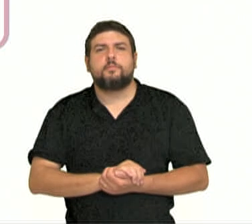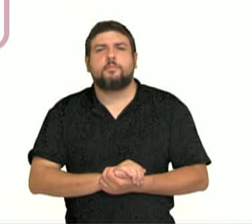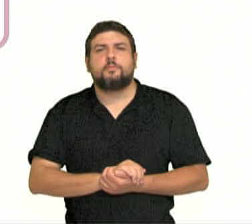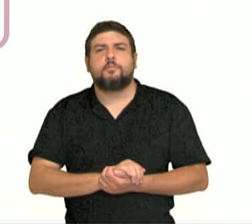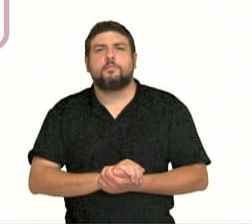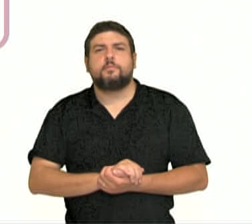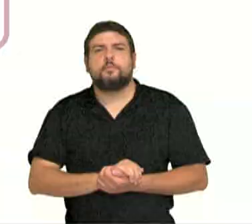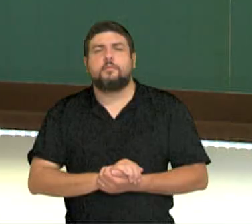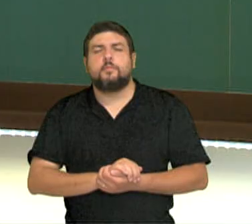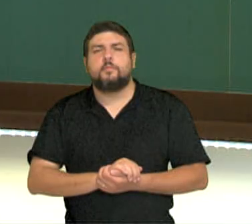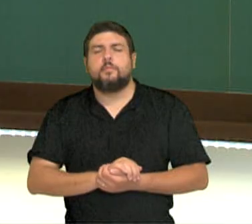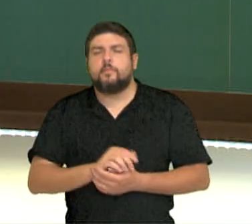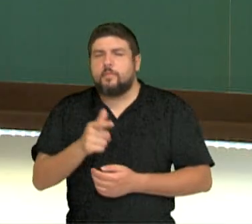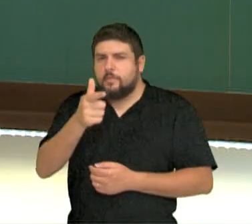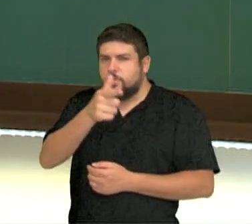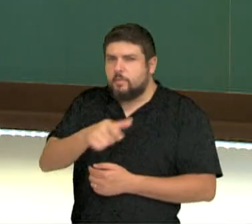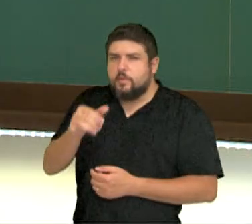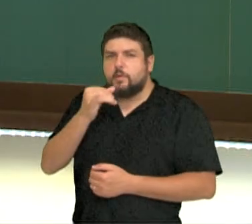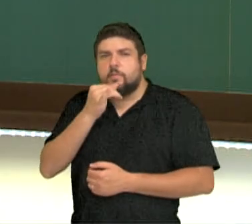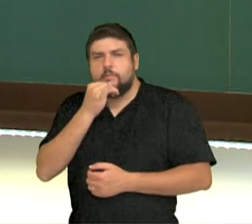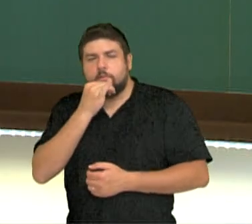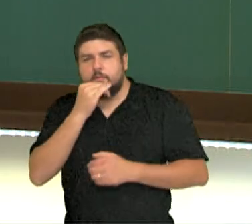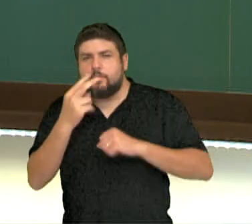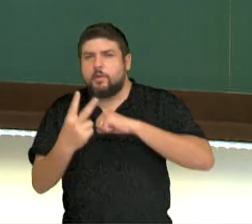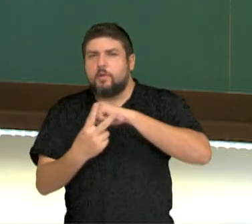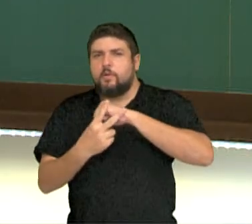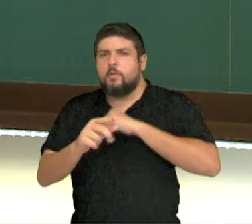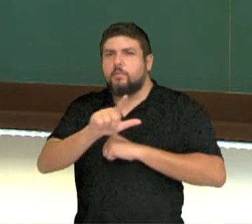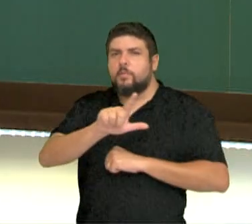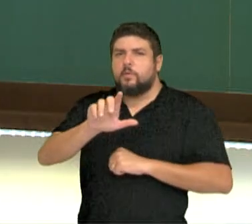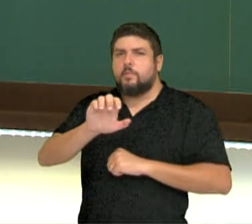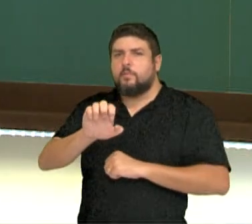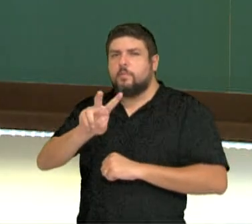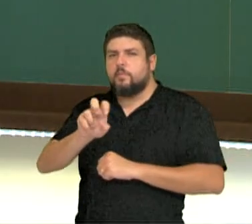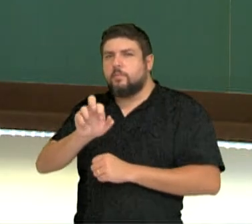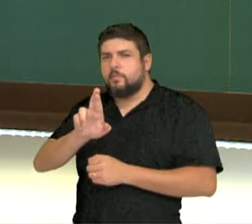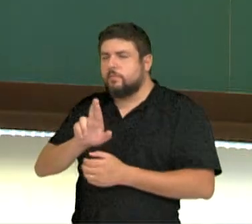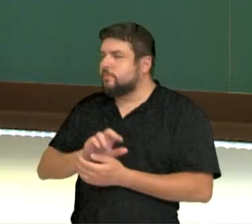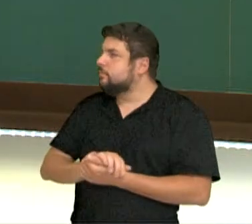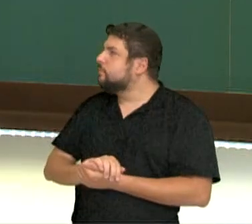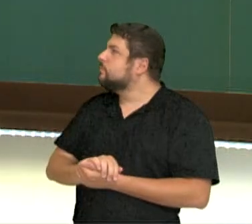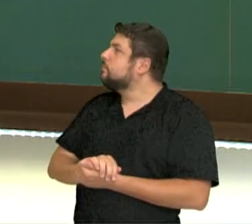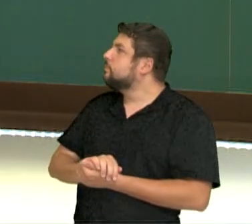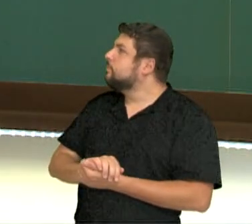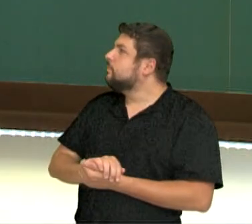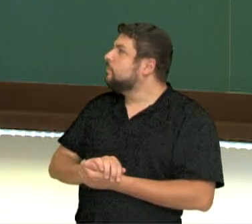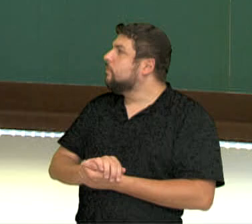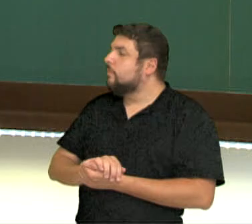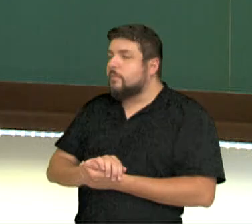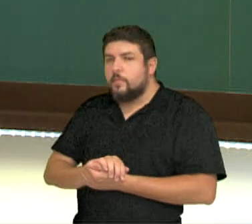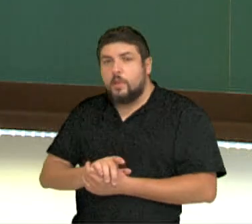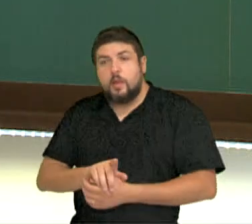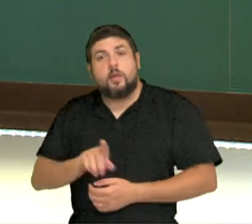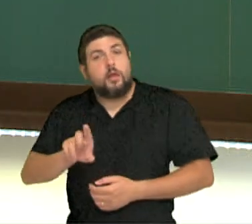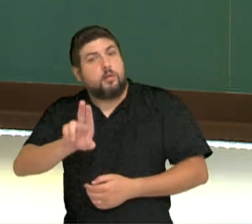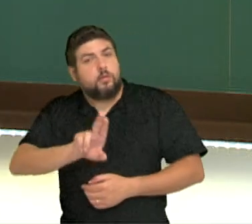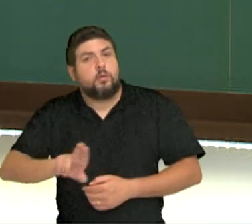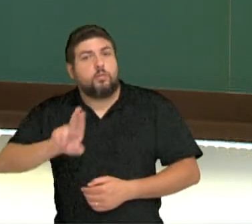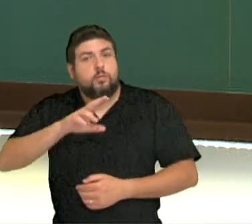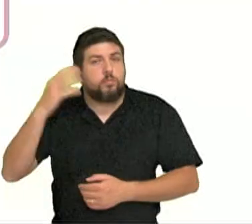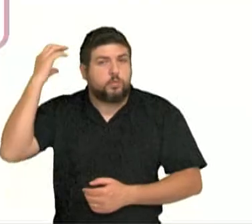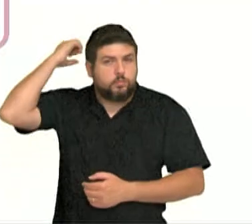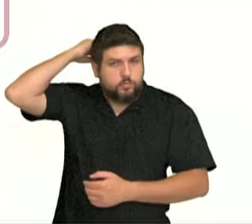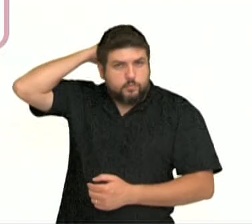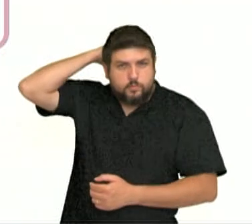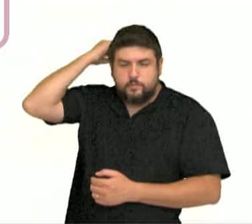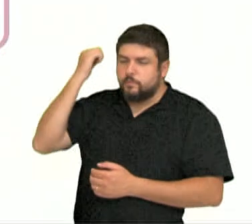Mais alguns exemplos com o verbo levar. Ella lleva coleta. Ela usa rabo de cavalo. Ella